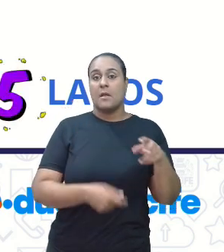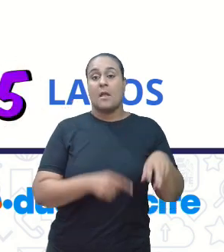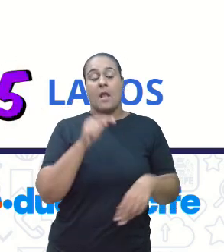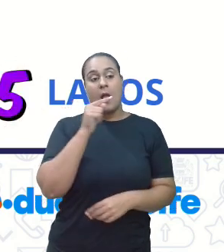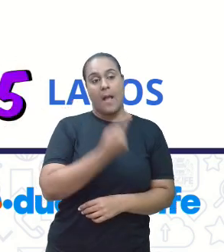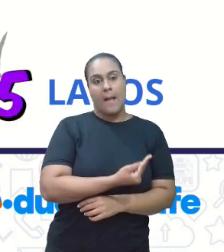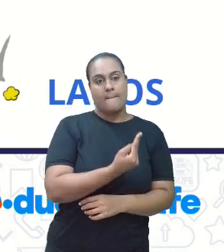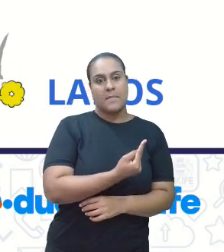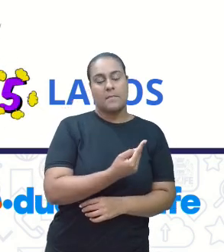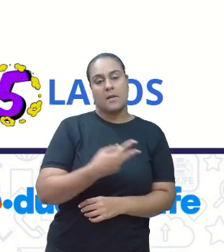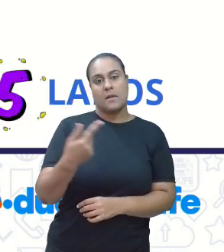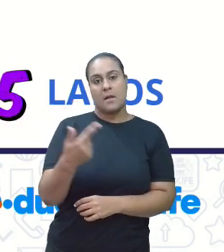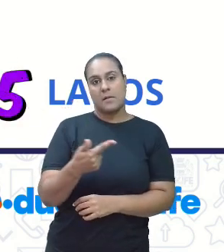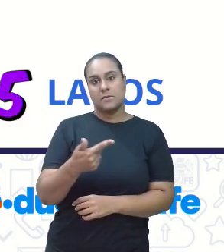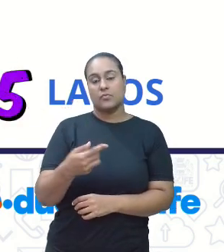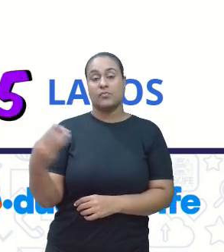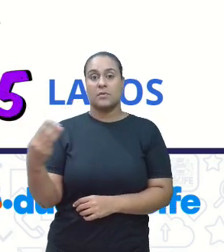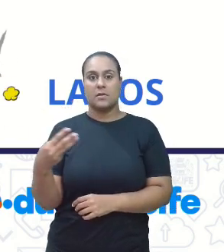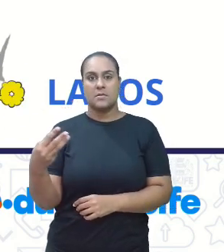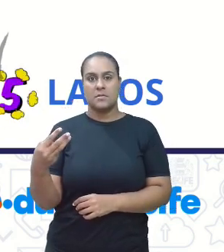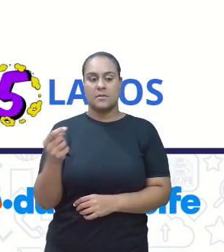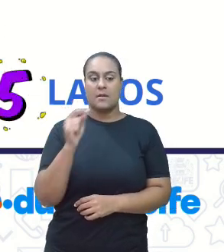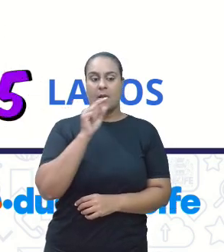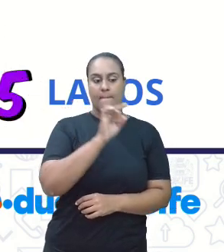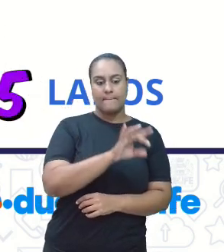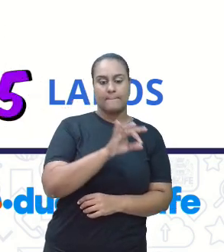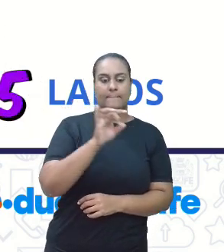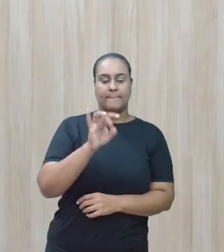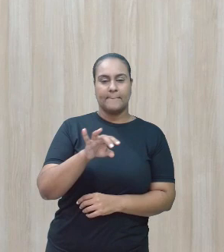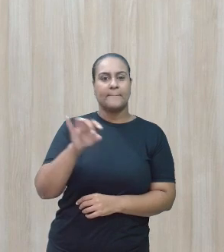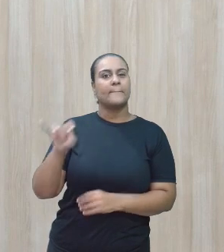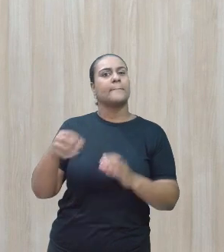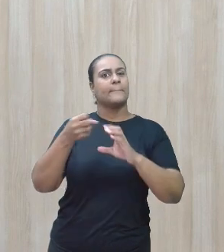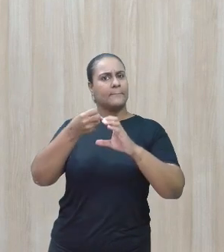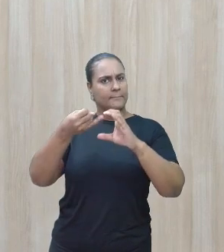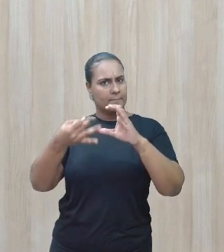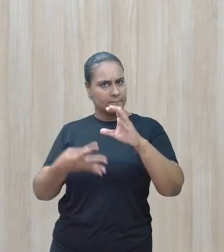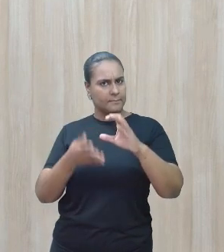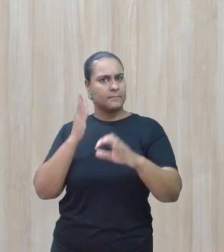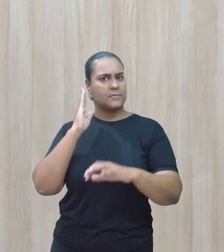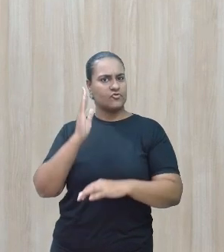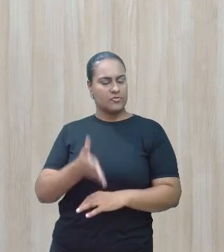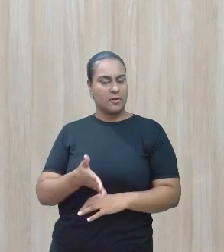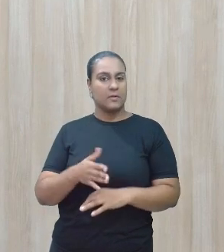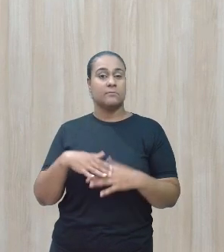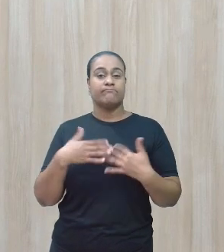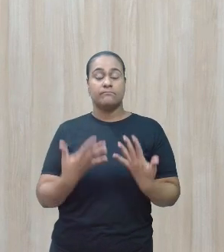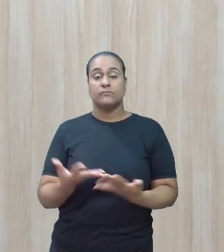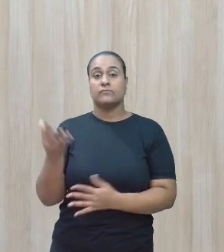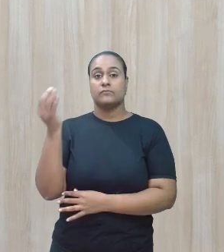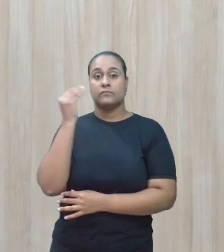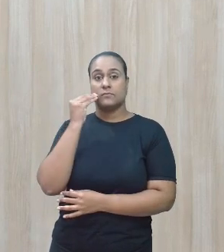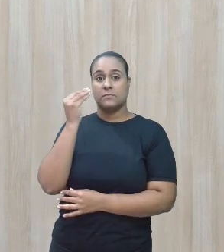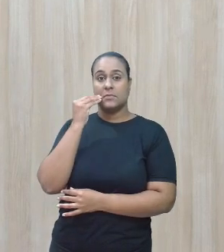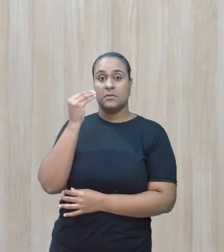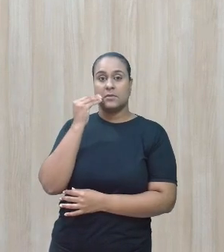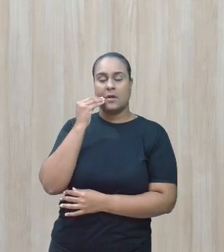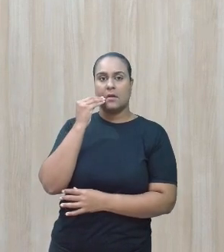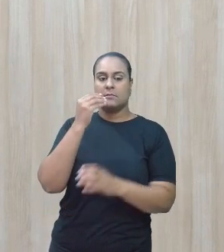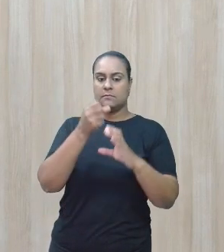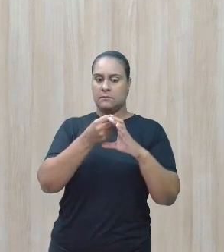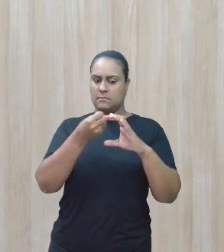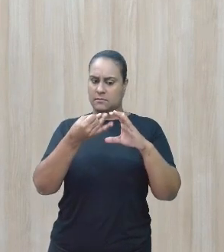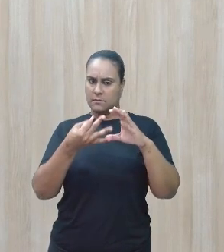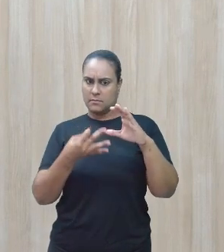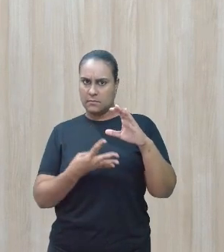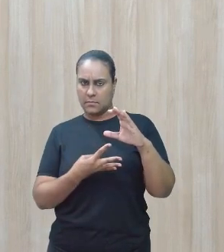segunda figura e a terceira figura, elas já foram bem caracterizadas aqui em sala. Então a gente vai tentar fazer com que essa